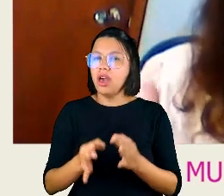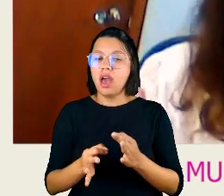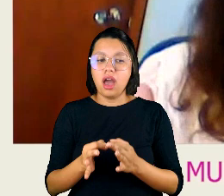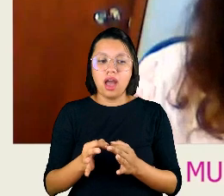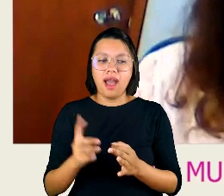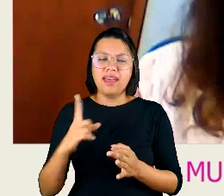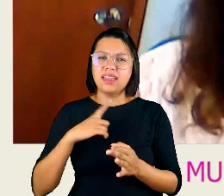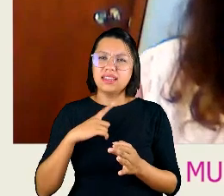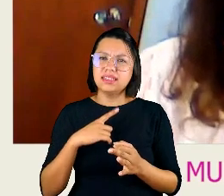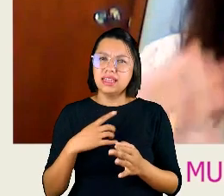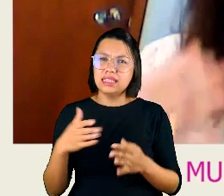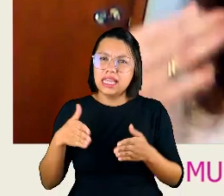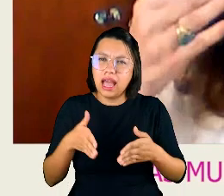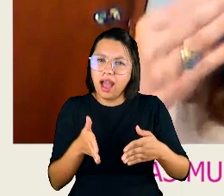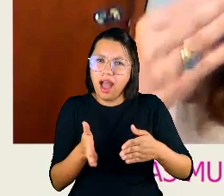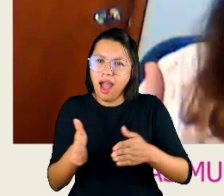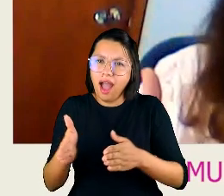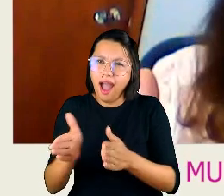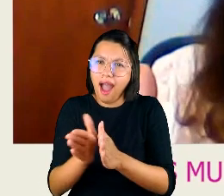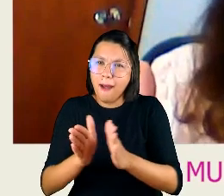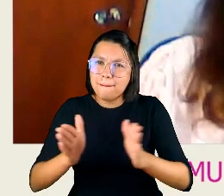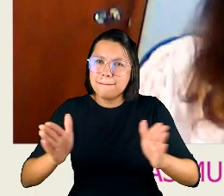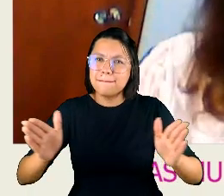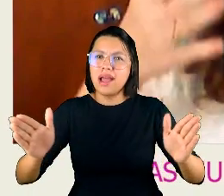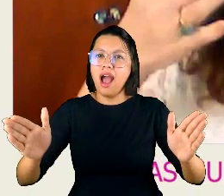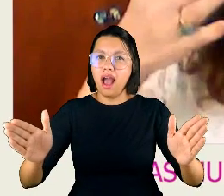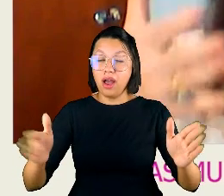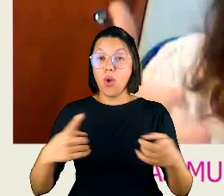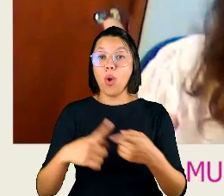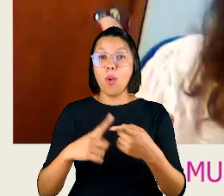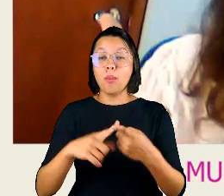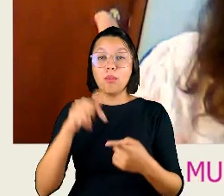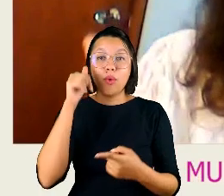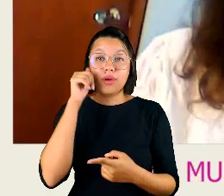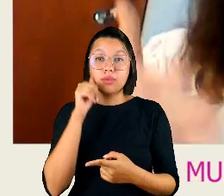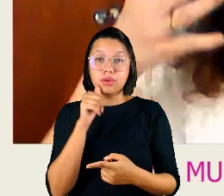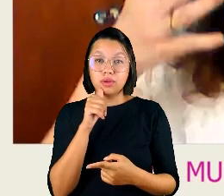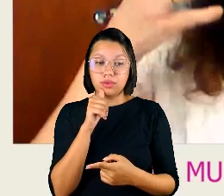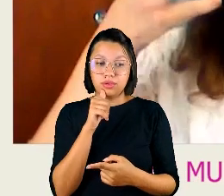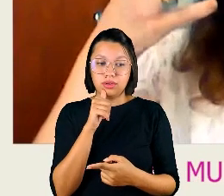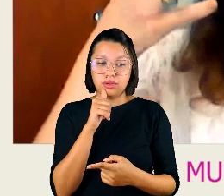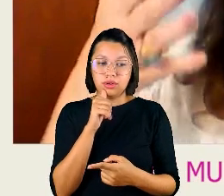caminho aberto, porque mulher, direito,